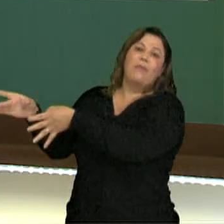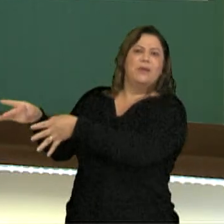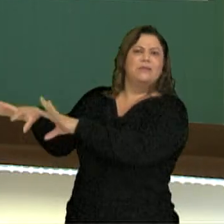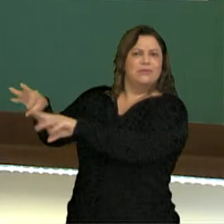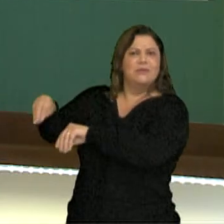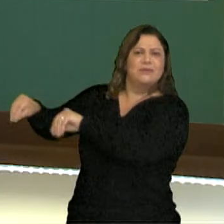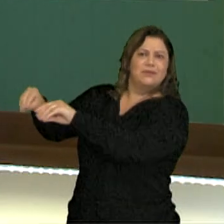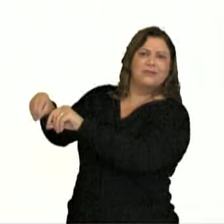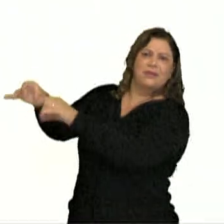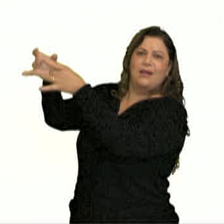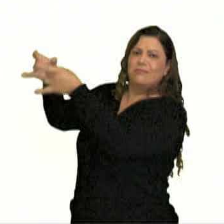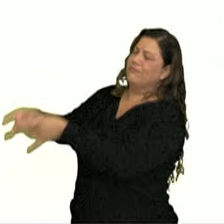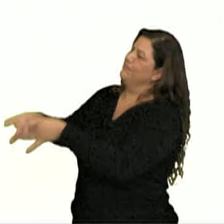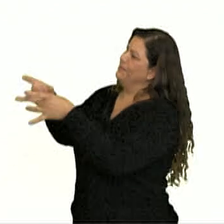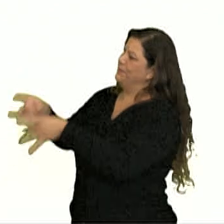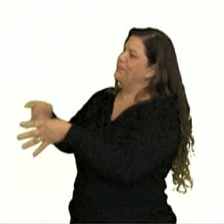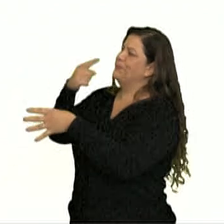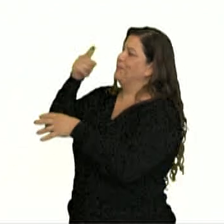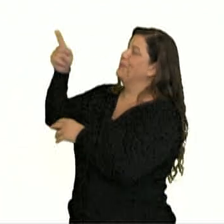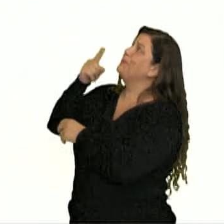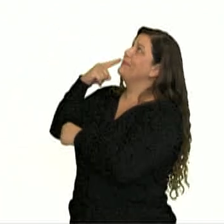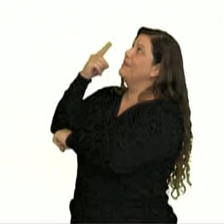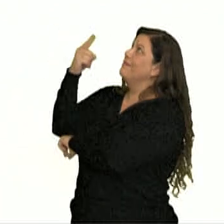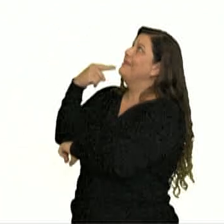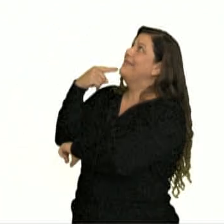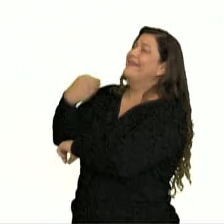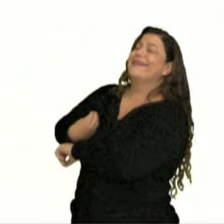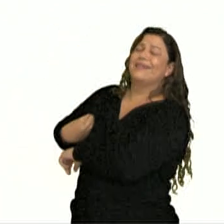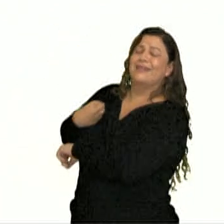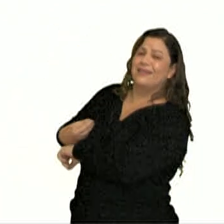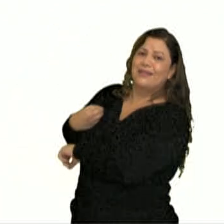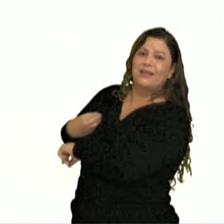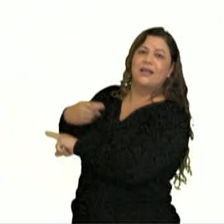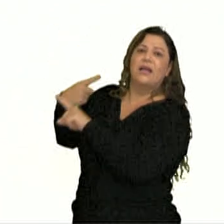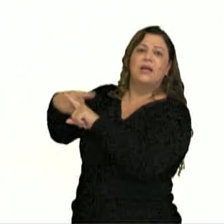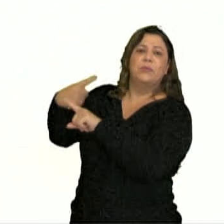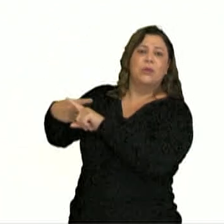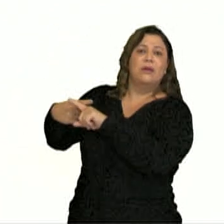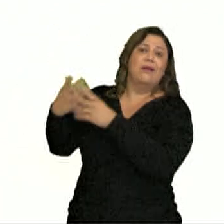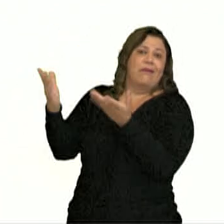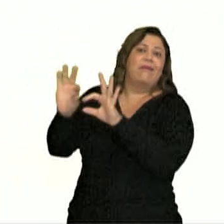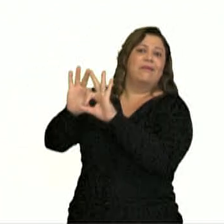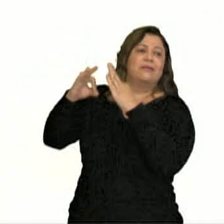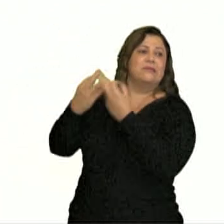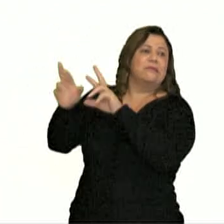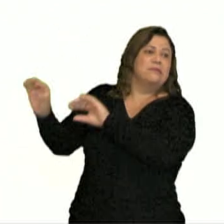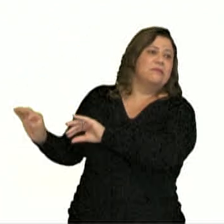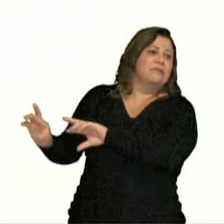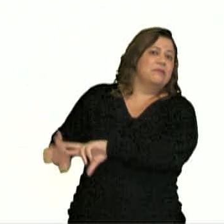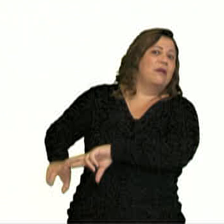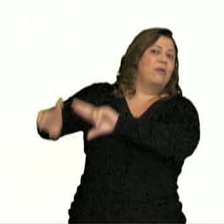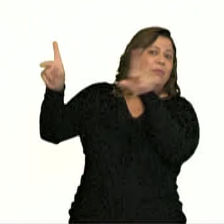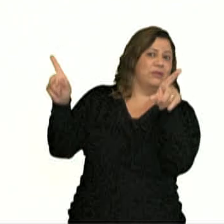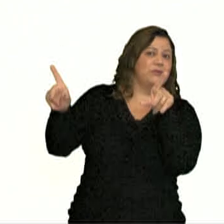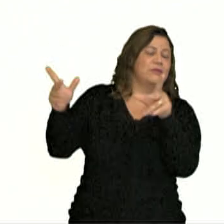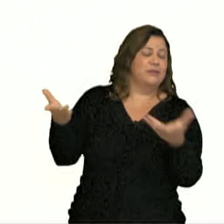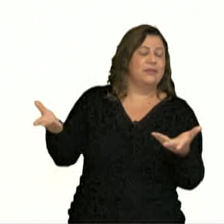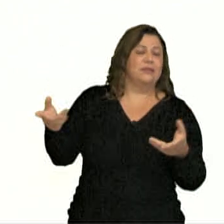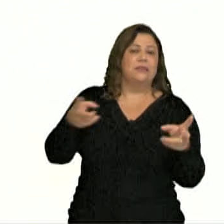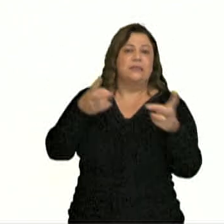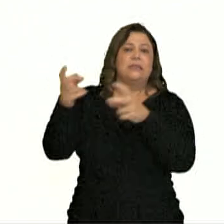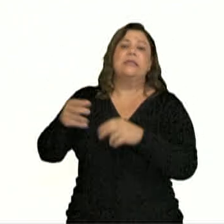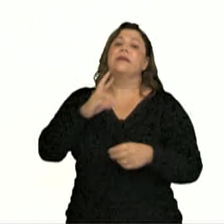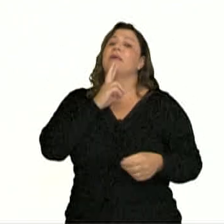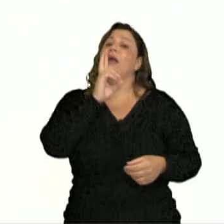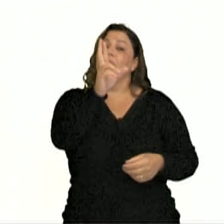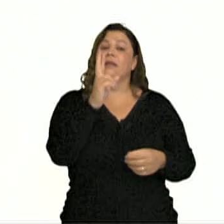pessoal. Está abandonando a vida dele, quem sabe os familiares ali, porque ele quer uma diferença na vida. Então vamos ver ali a resposta